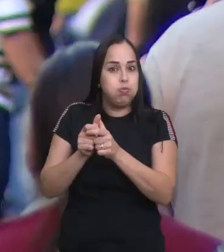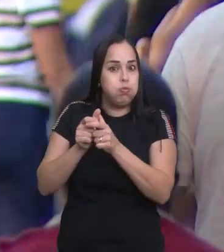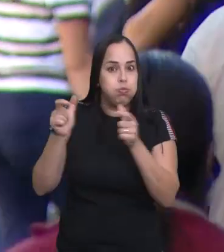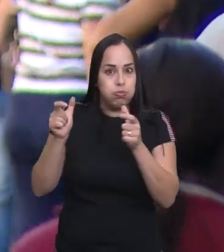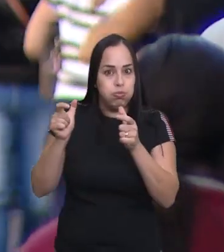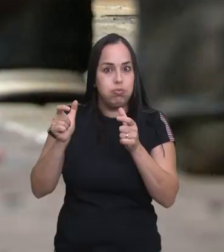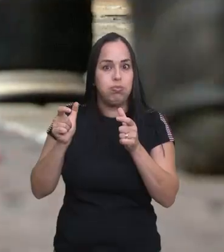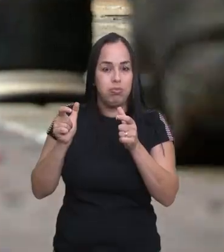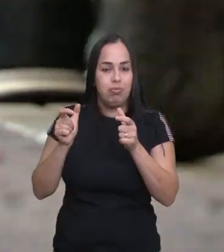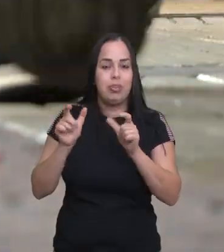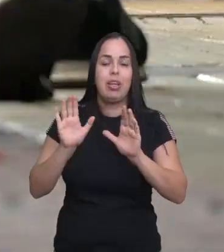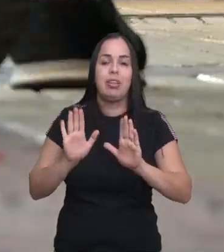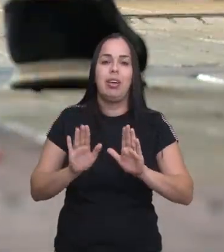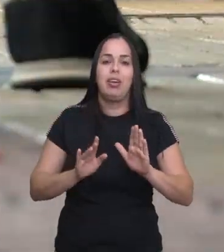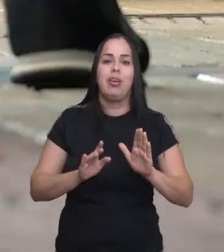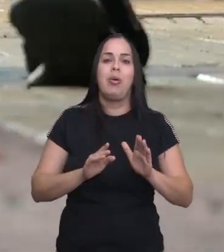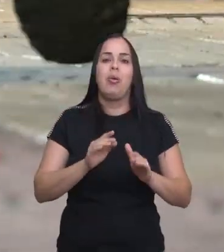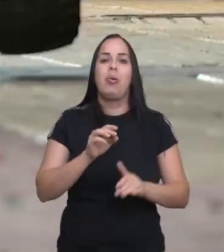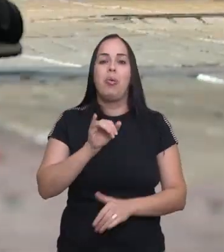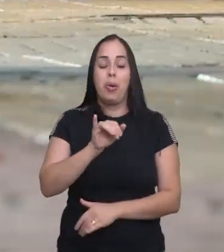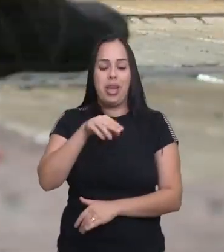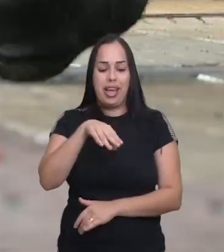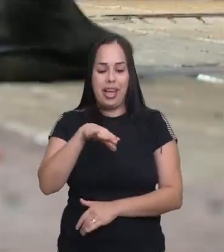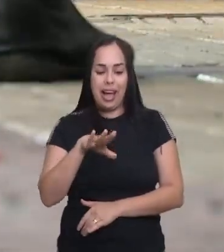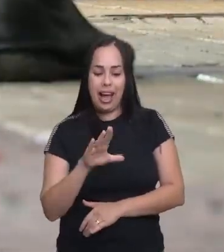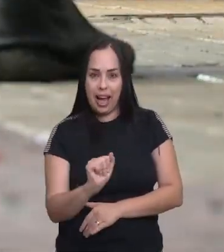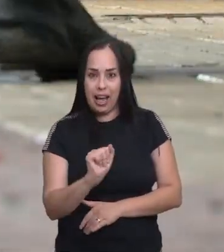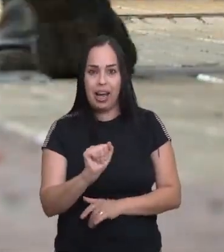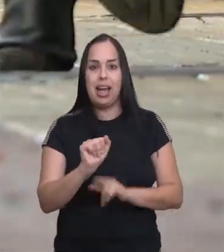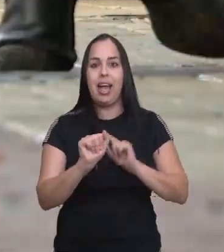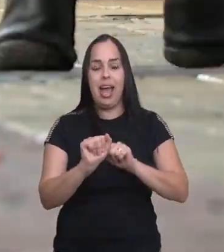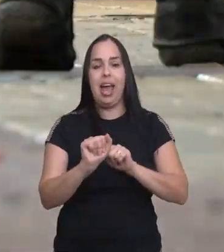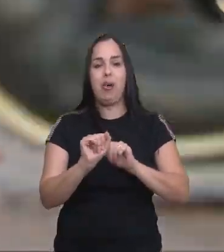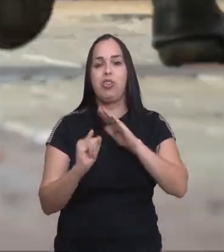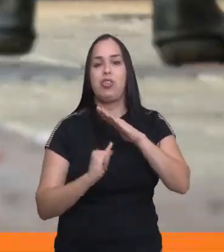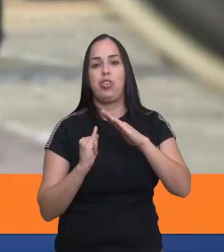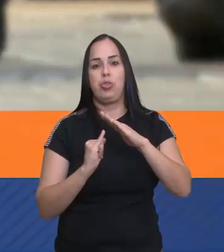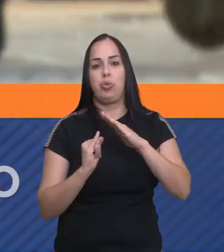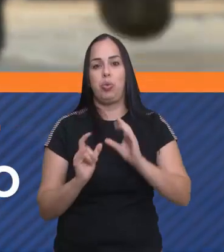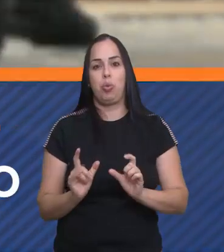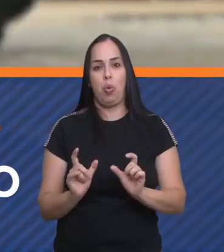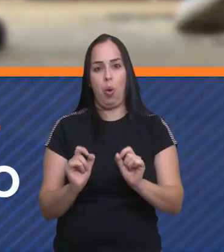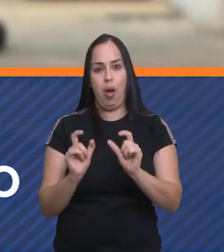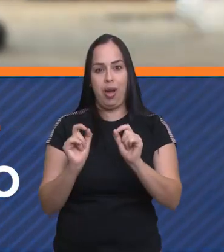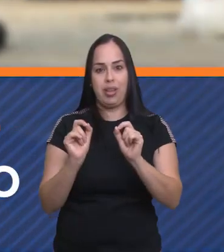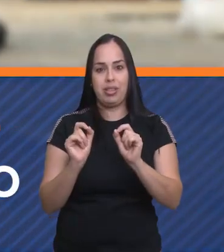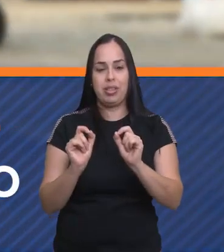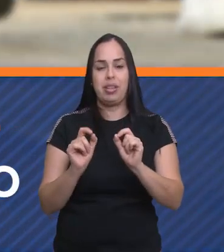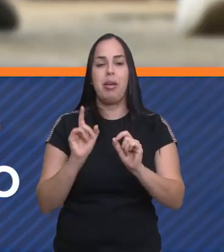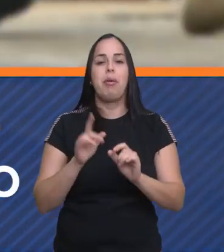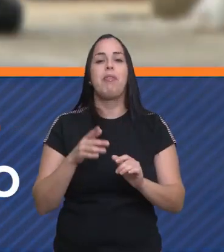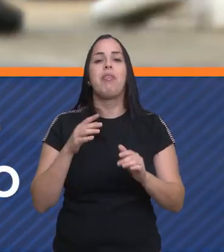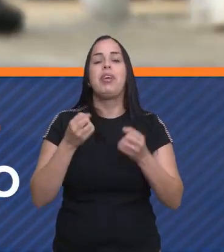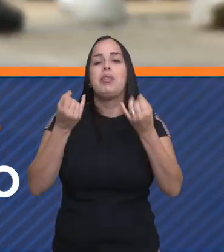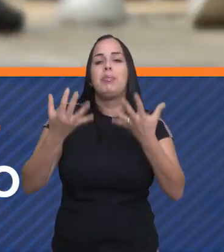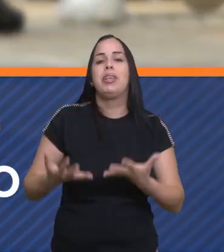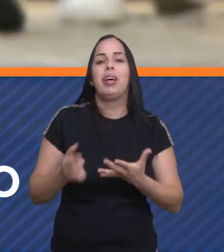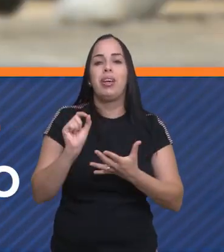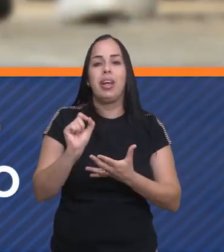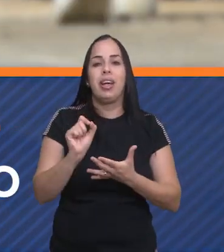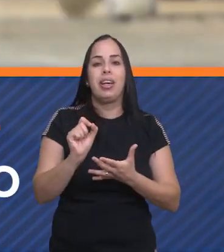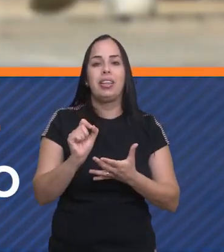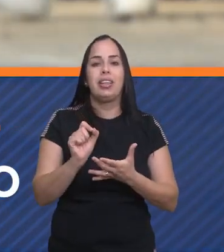os brasileiros. Segundo dados do INCA, o Instituto Nacional do Câncer, a cada ano são registrados no Brasil cerca